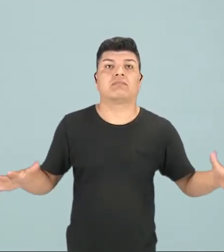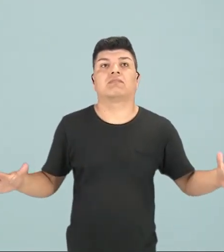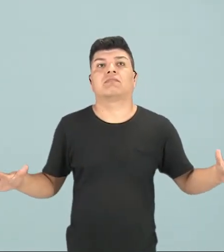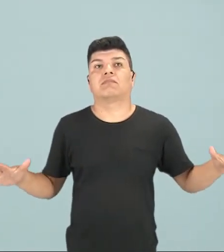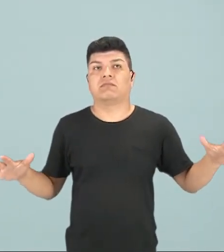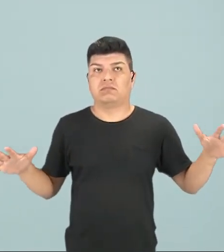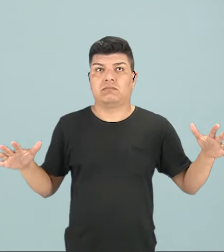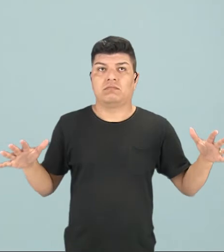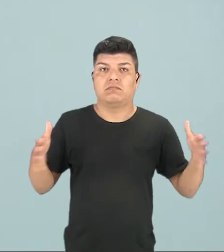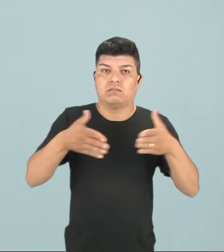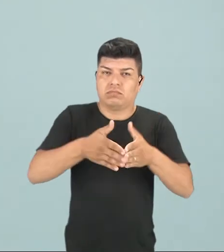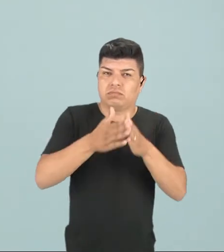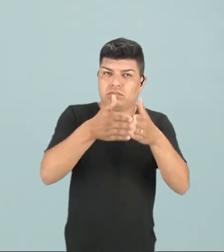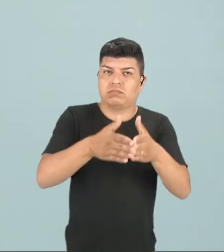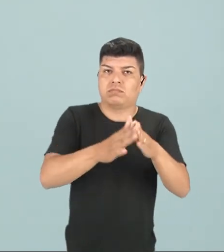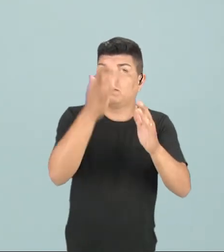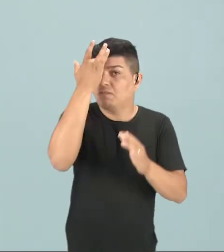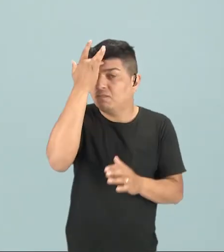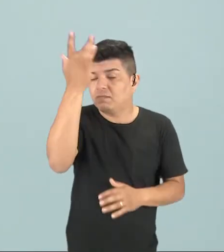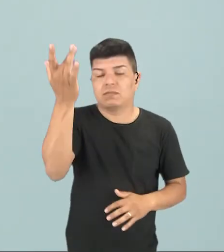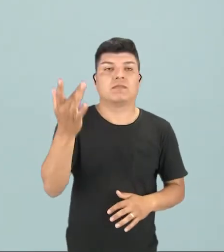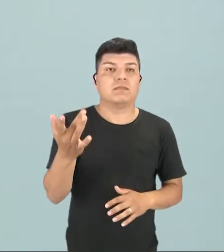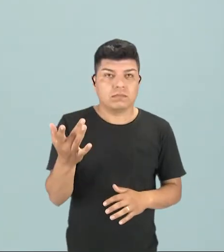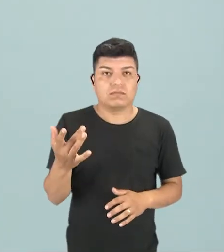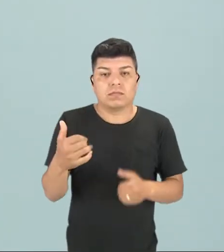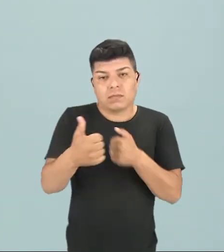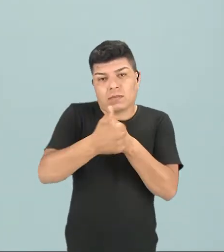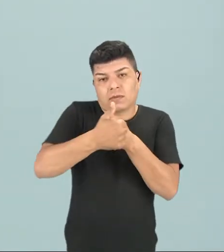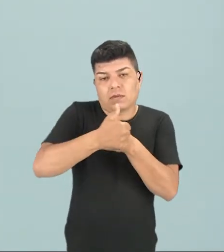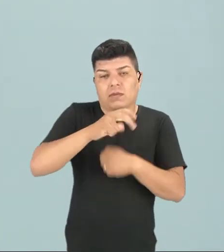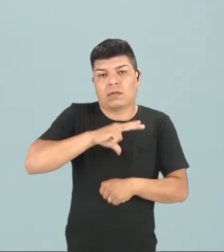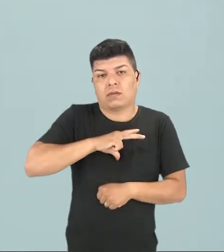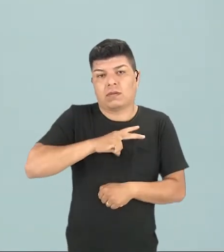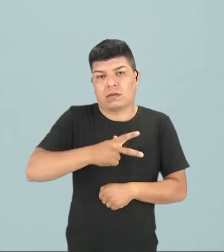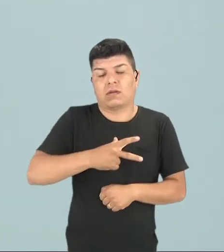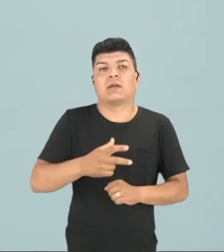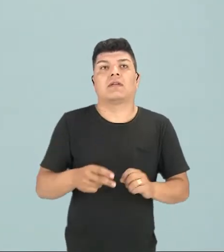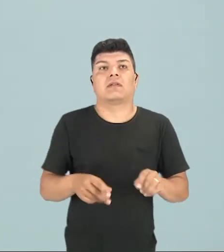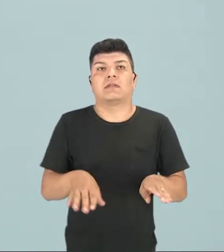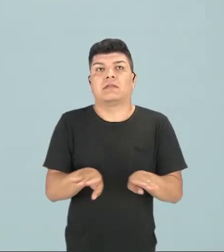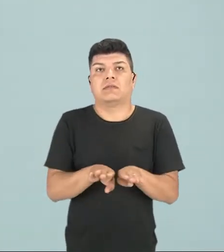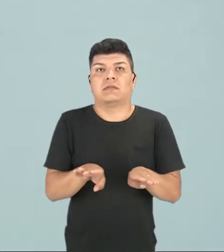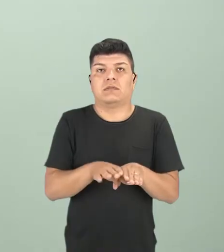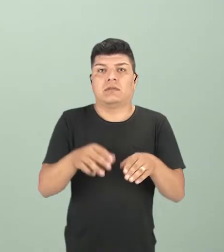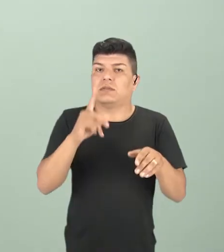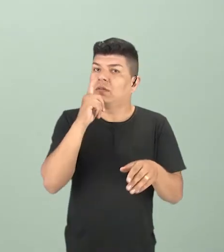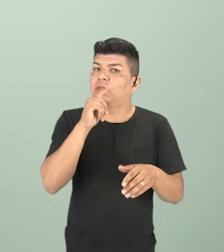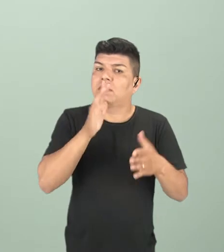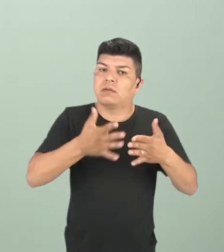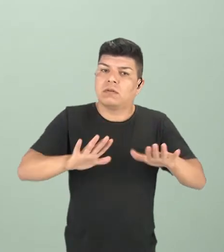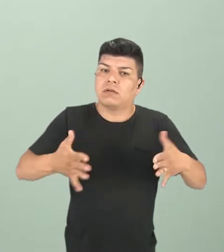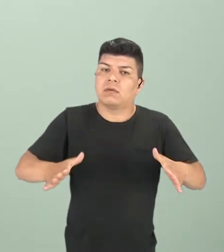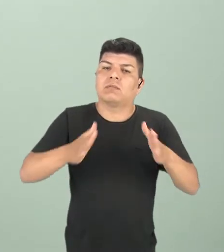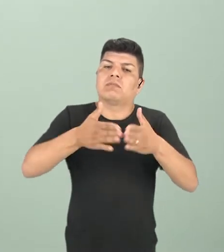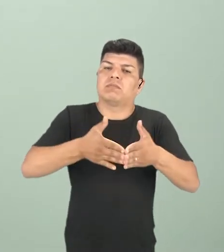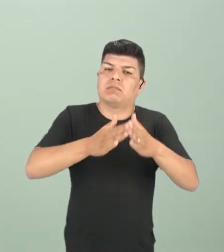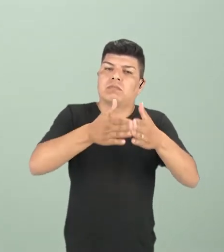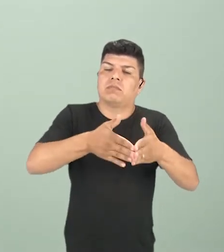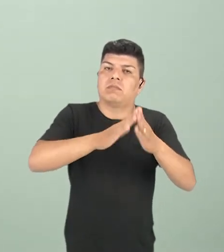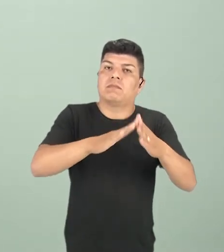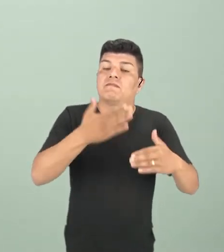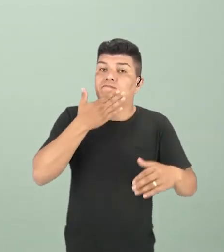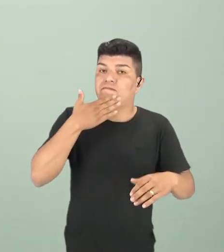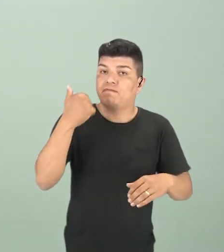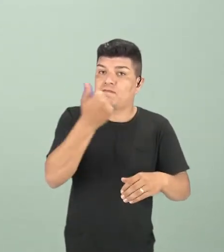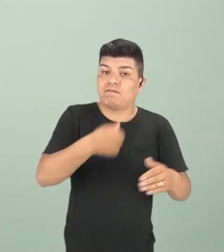das rotas marítimas facilita muito. É mais próximo a Portugal e a questão do mar mesmo, para navegar, é muito mais prático chegar no